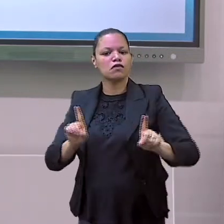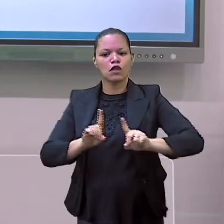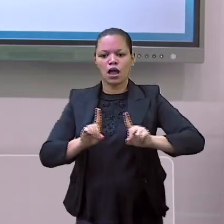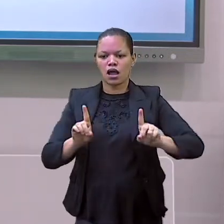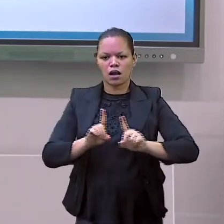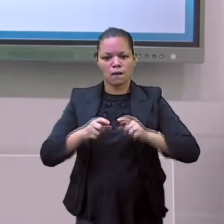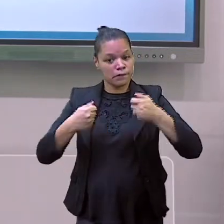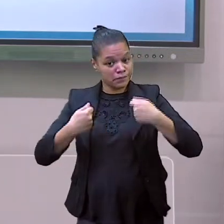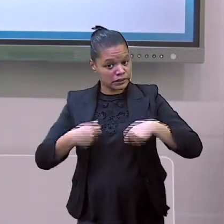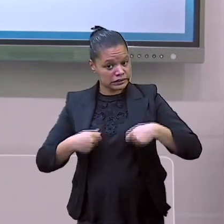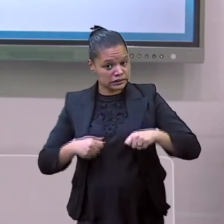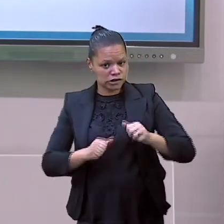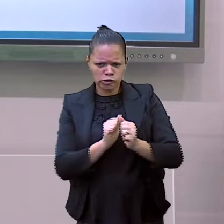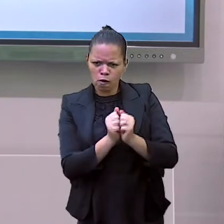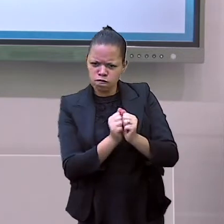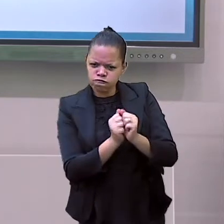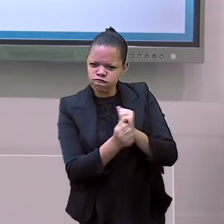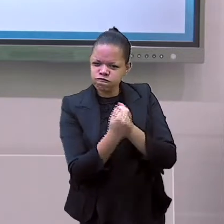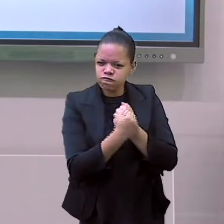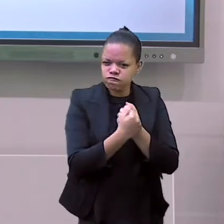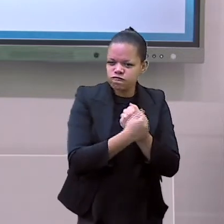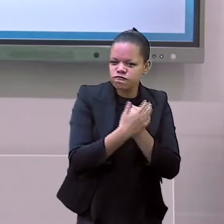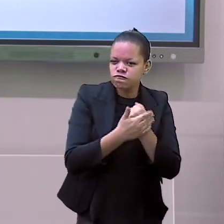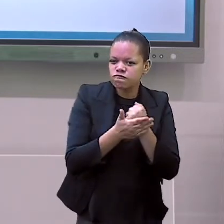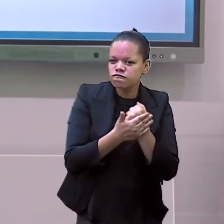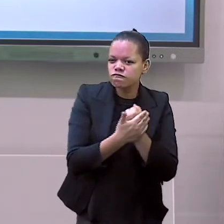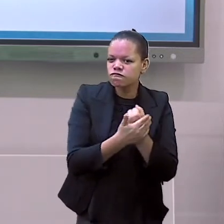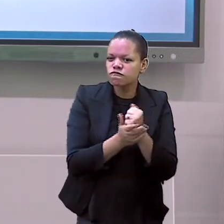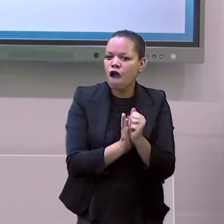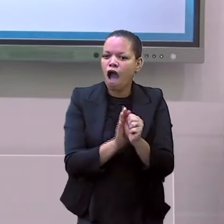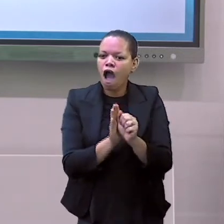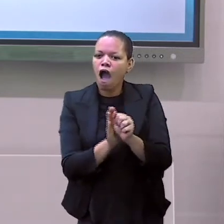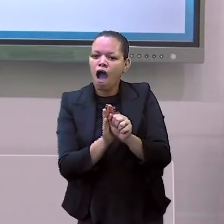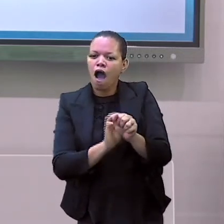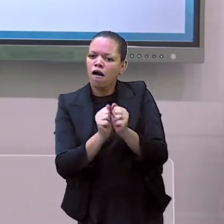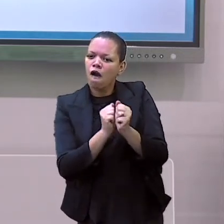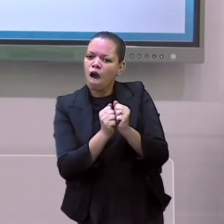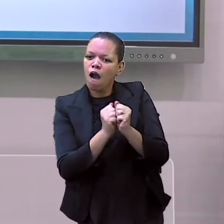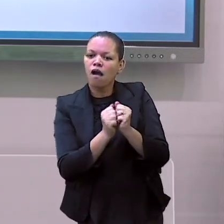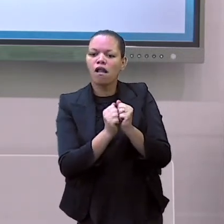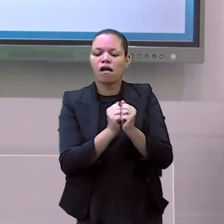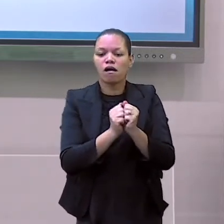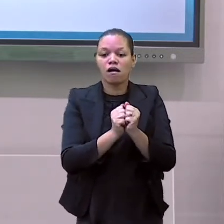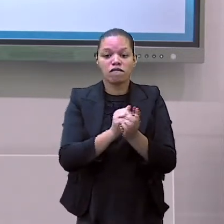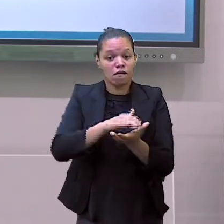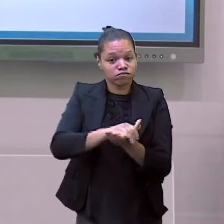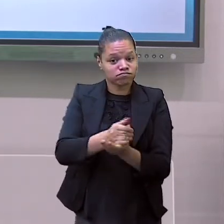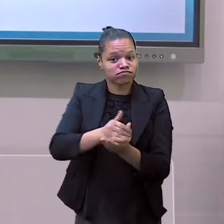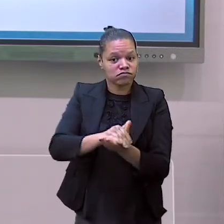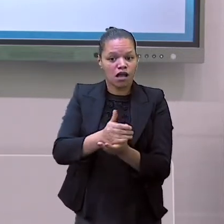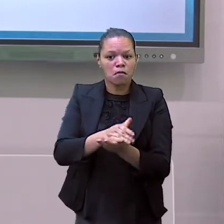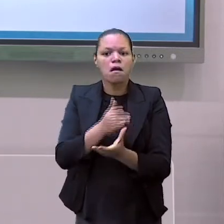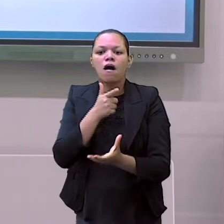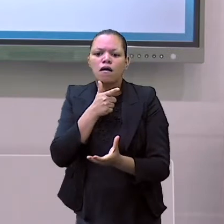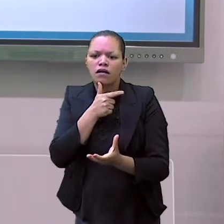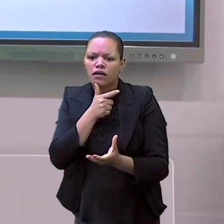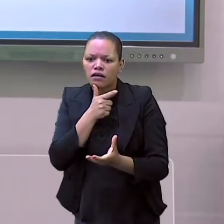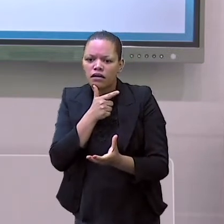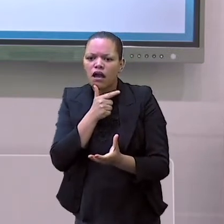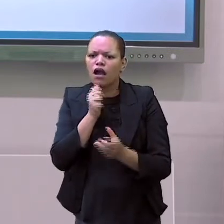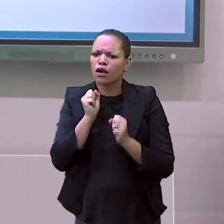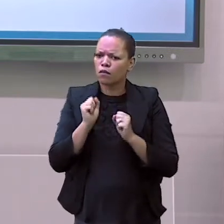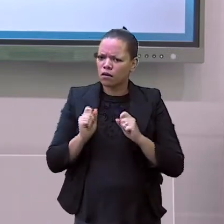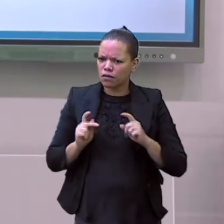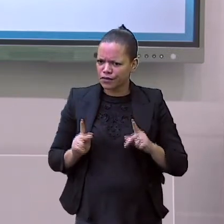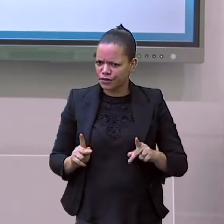estar tirando aí aquelas bactérias. Senão você vai estar ingerindo aí alguma bactéria